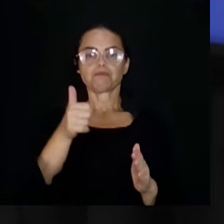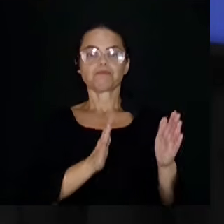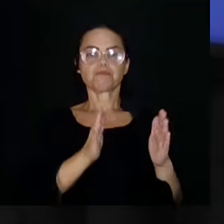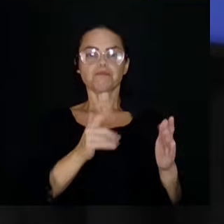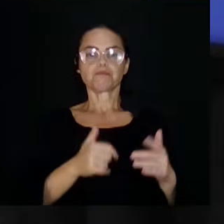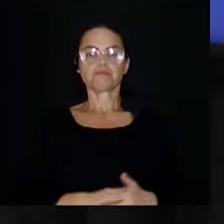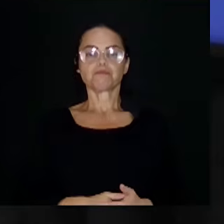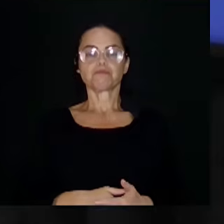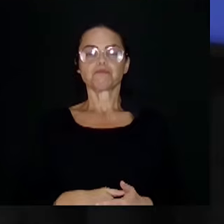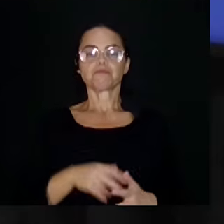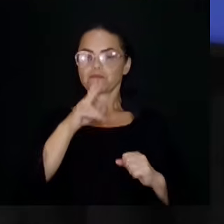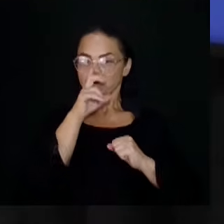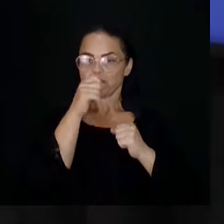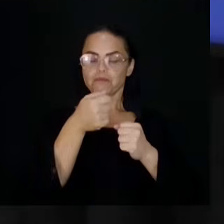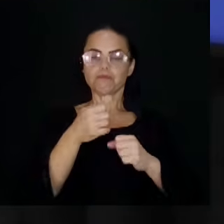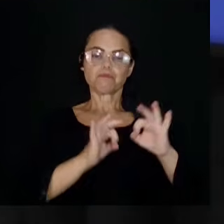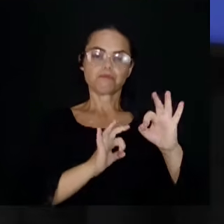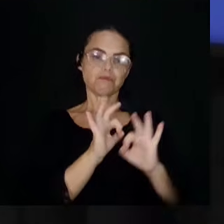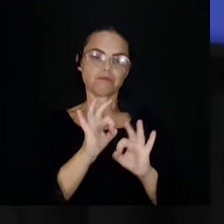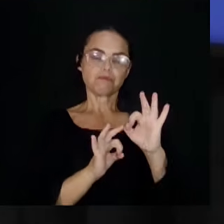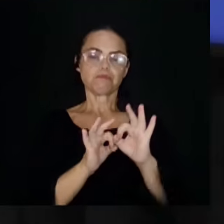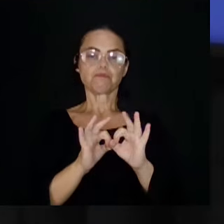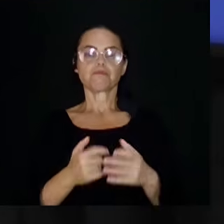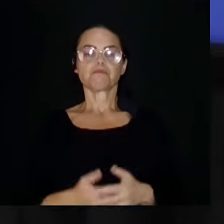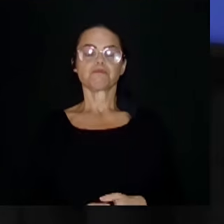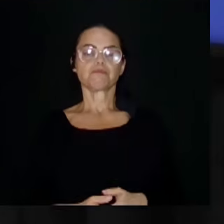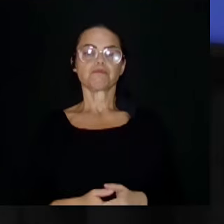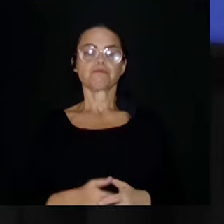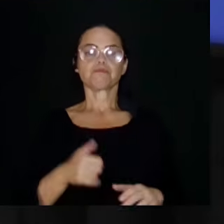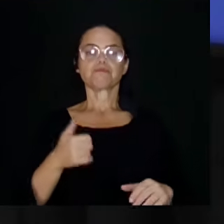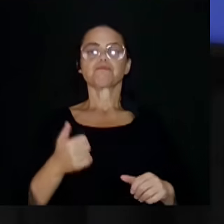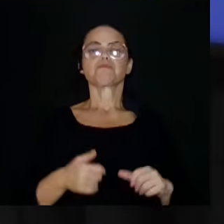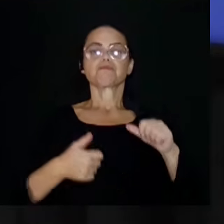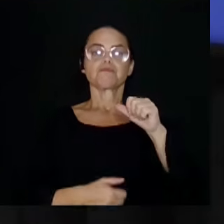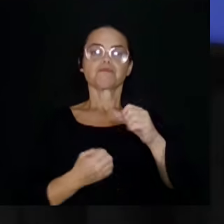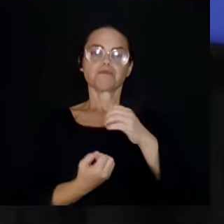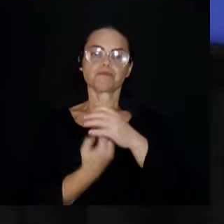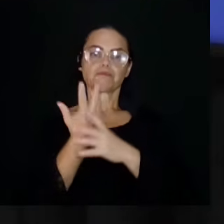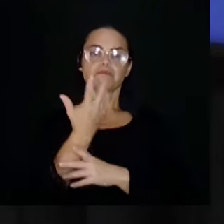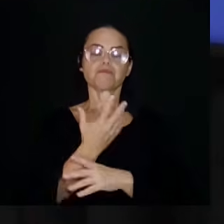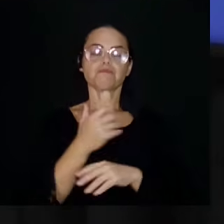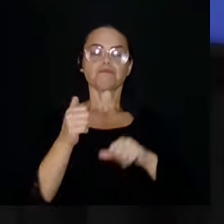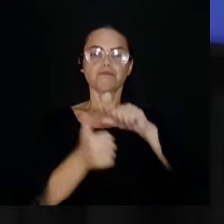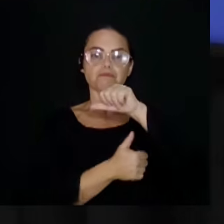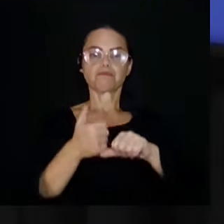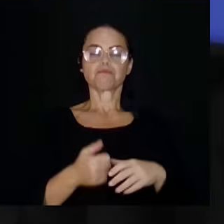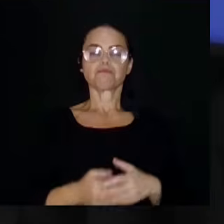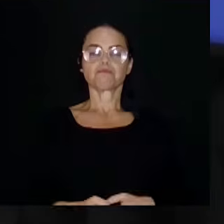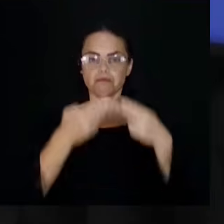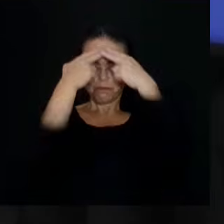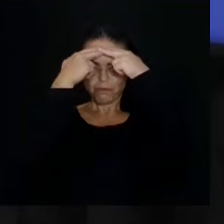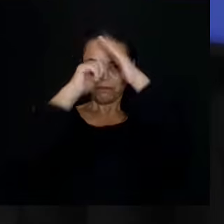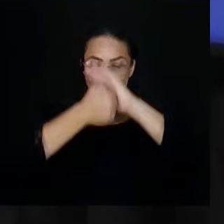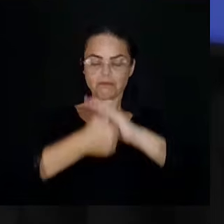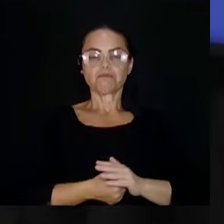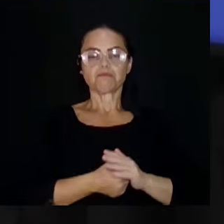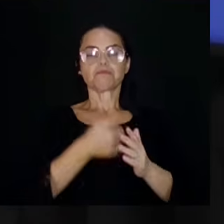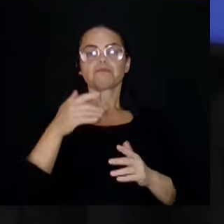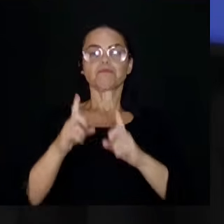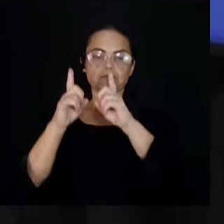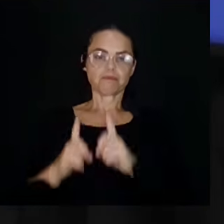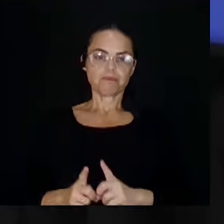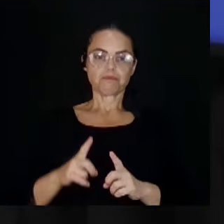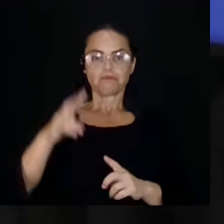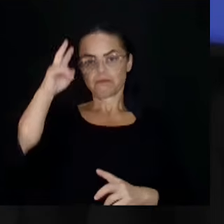um projeto que nasceu para transformar, registrar e dignificar as histórias de lideranças negras